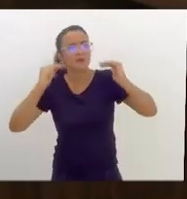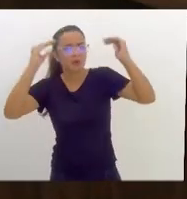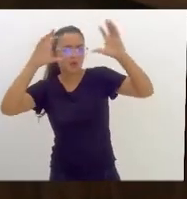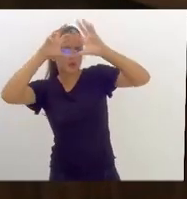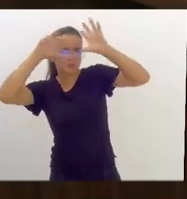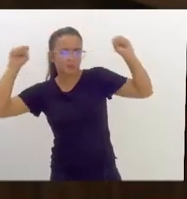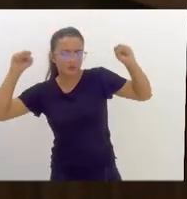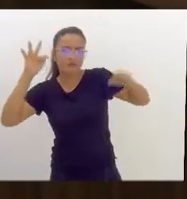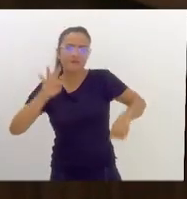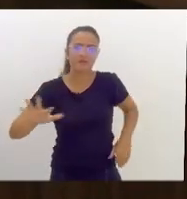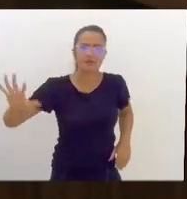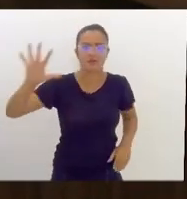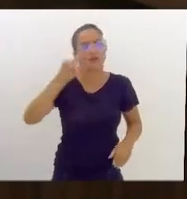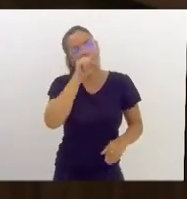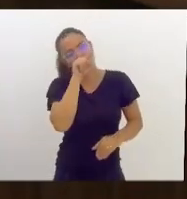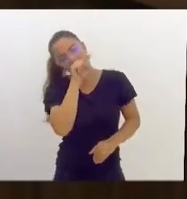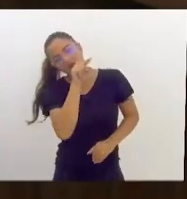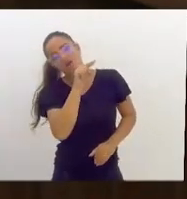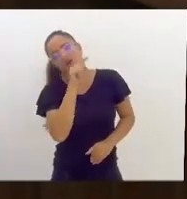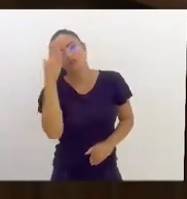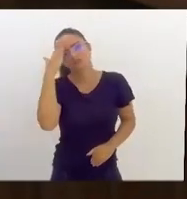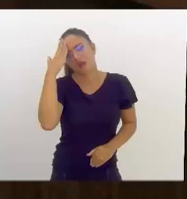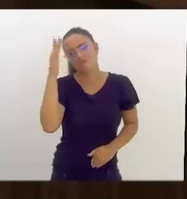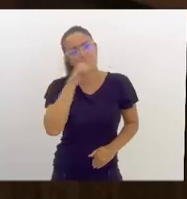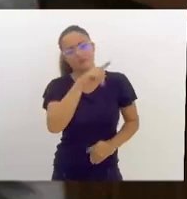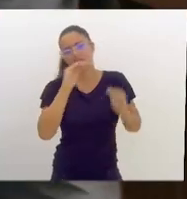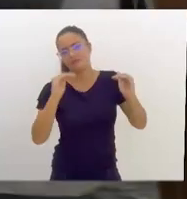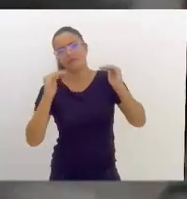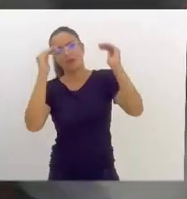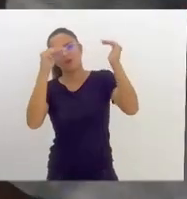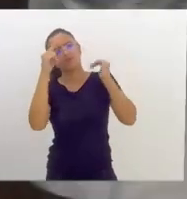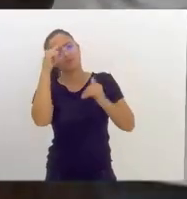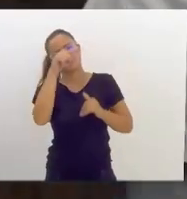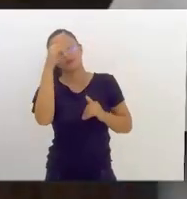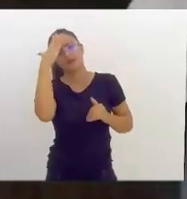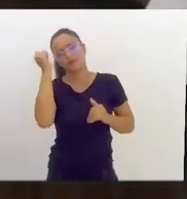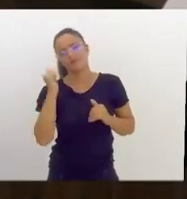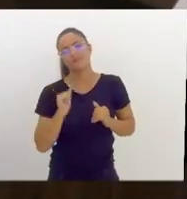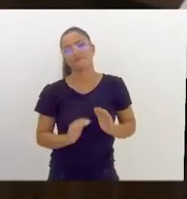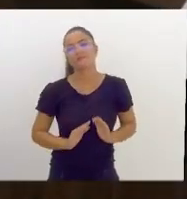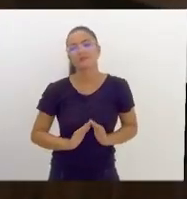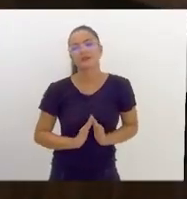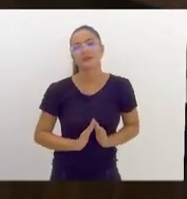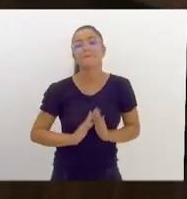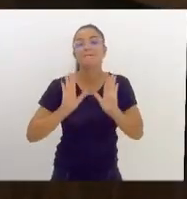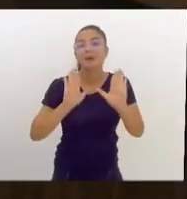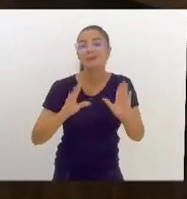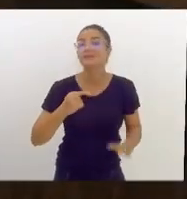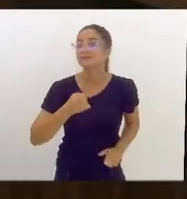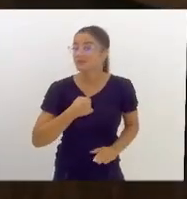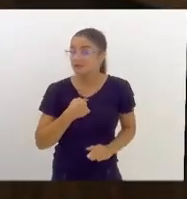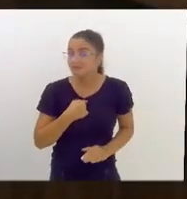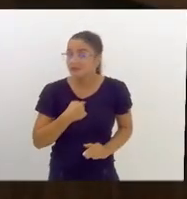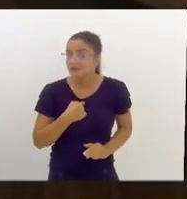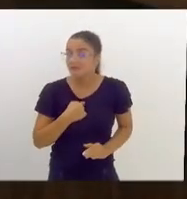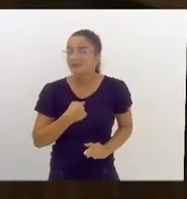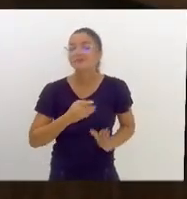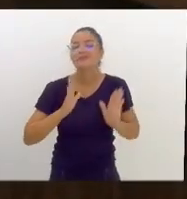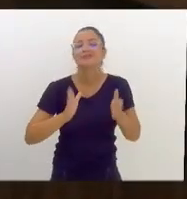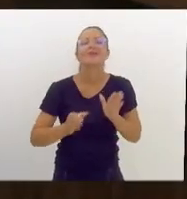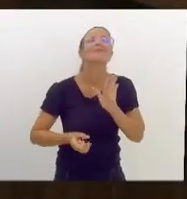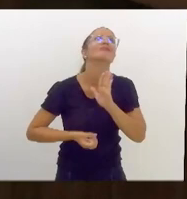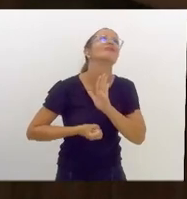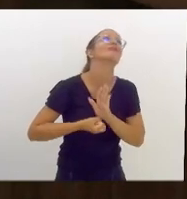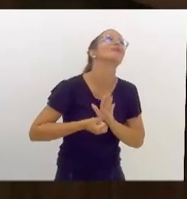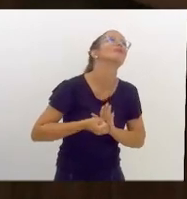o que é inconstitucional ou é constitucional, em última instância, é o Supremo Tribunal Federal. Mas eu já compartilhei aqui em vários